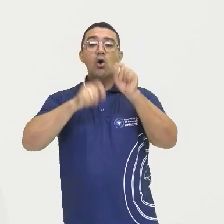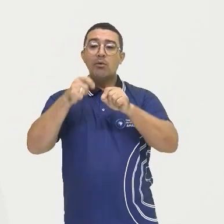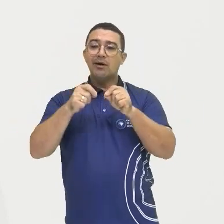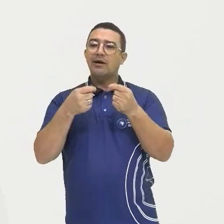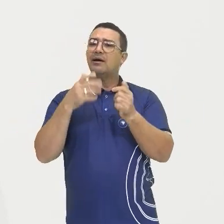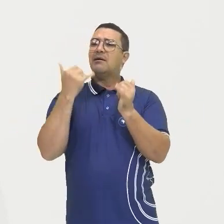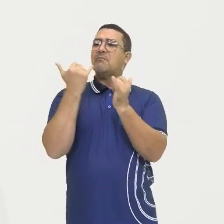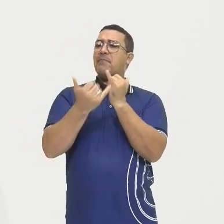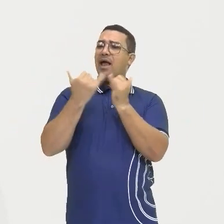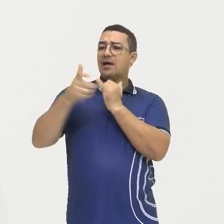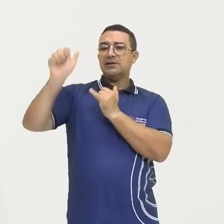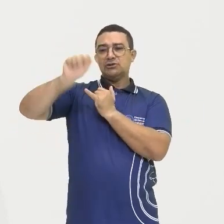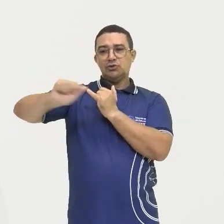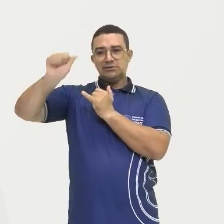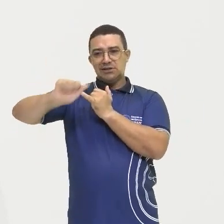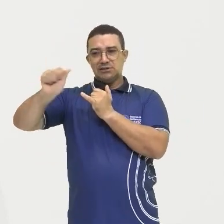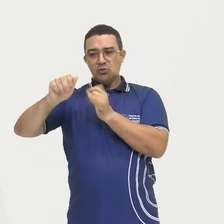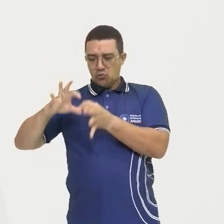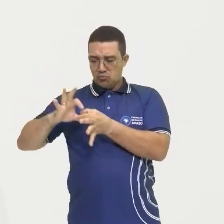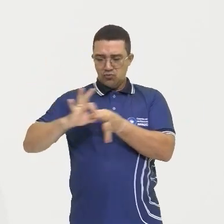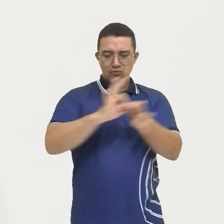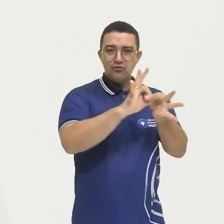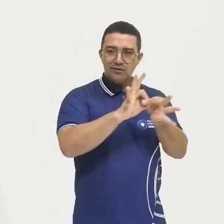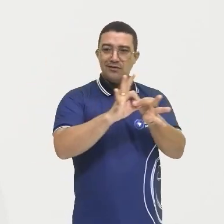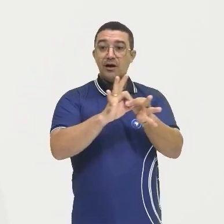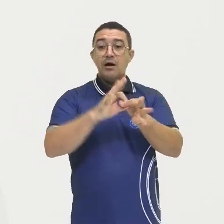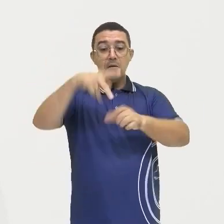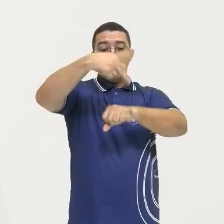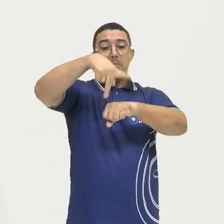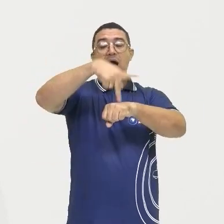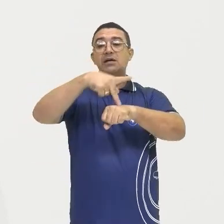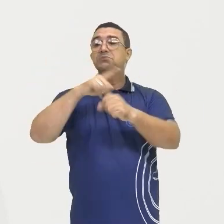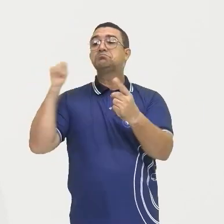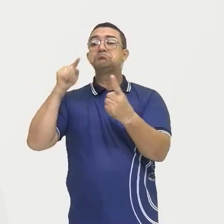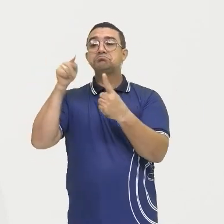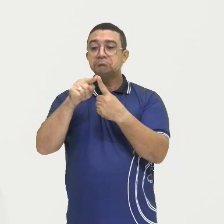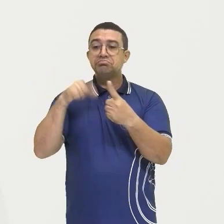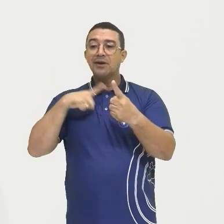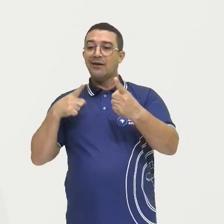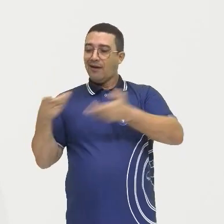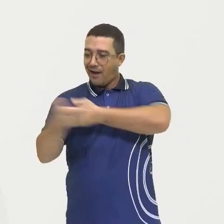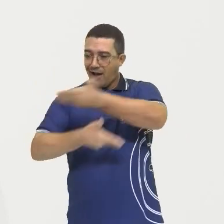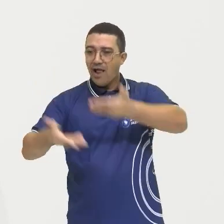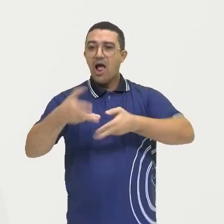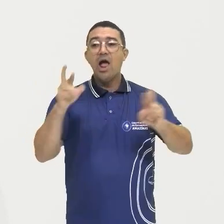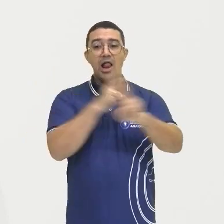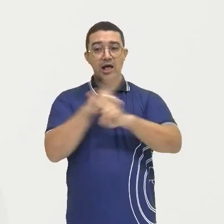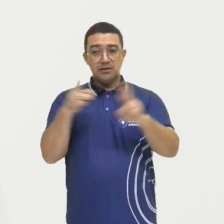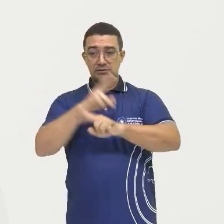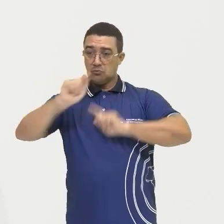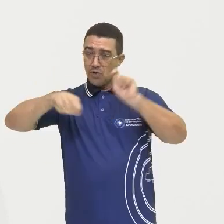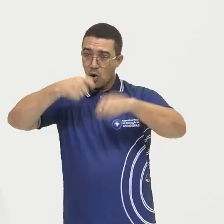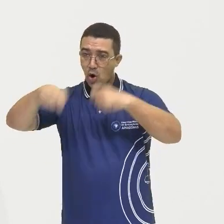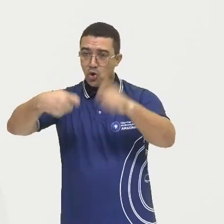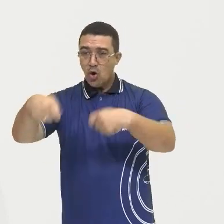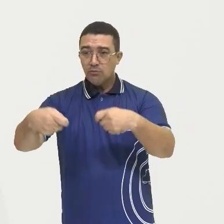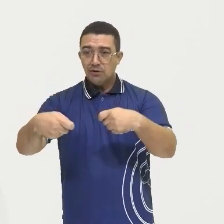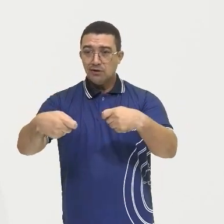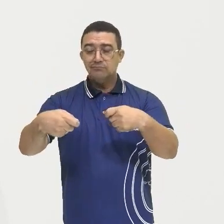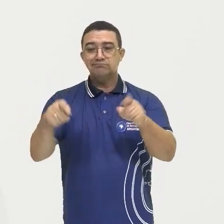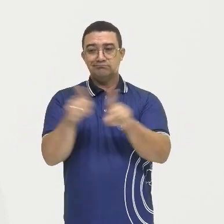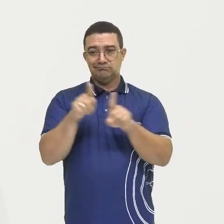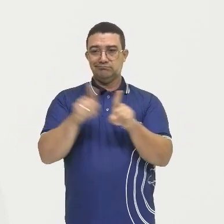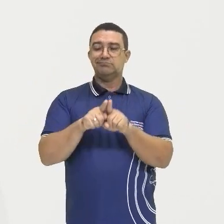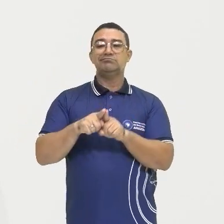associações criadas entre países, a fim de estabelecer relações econômicas entre si. Outro